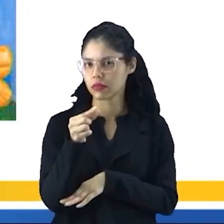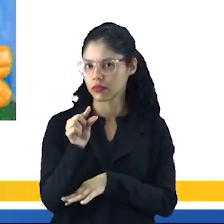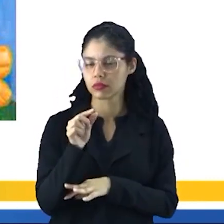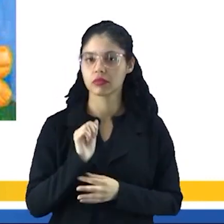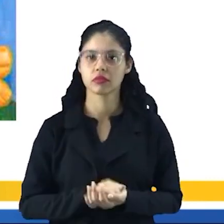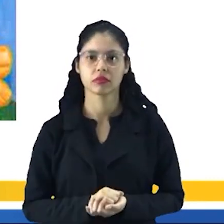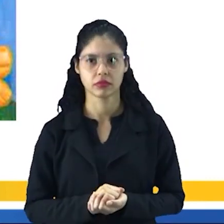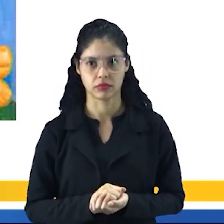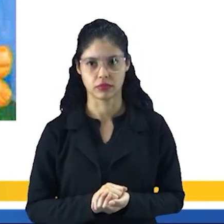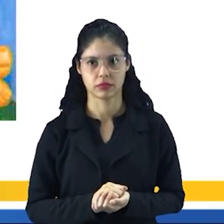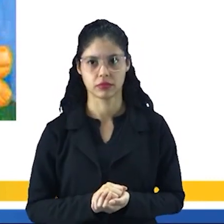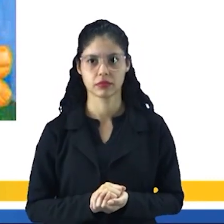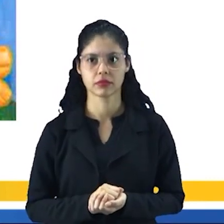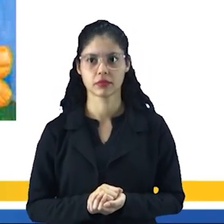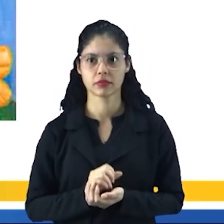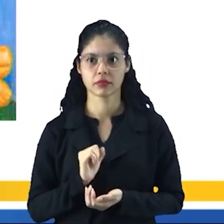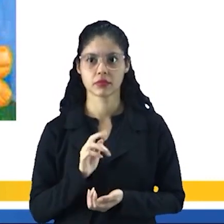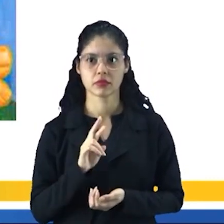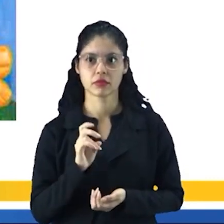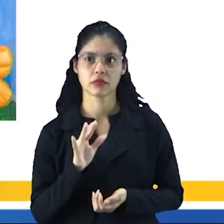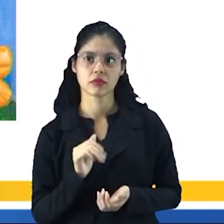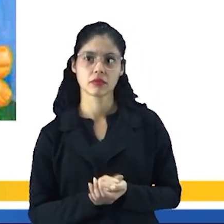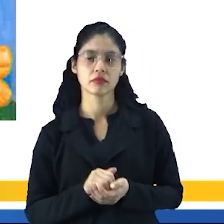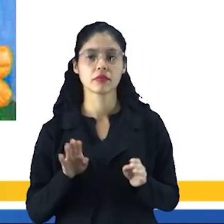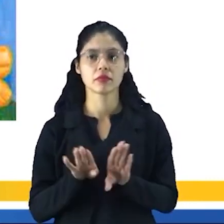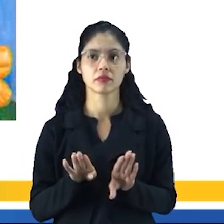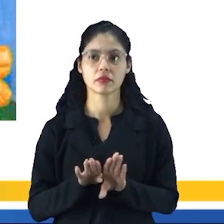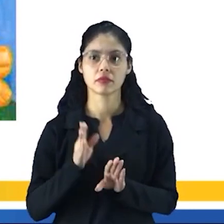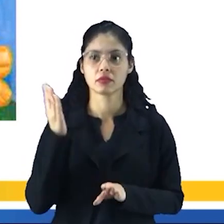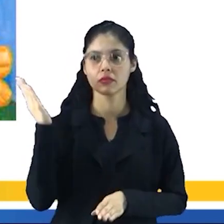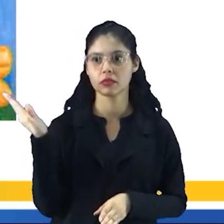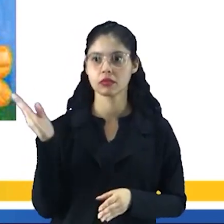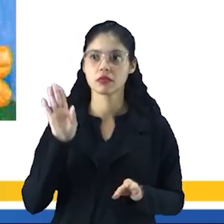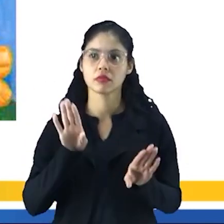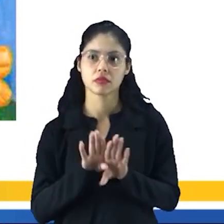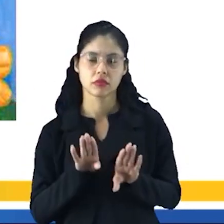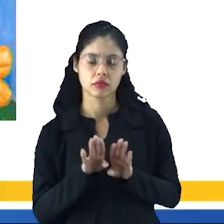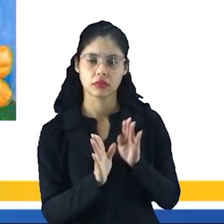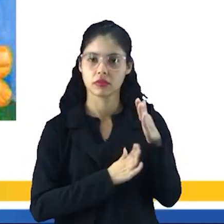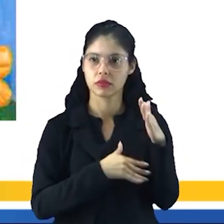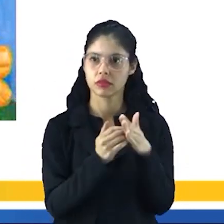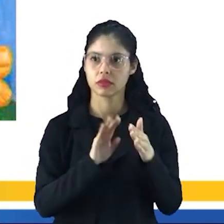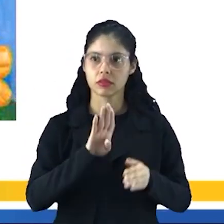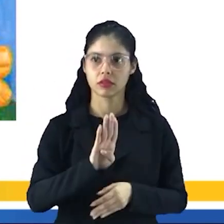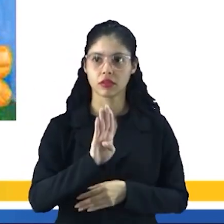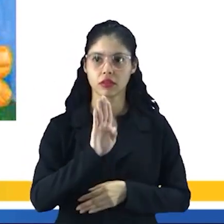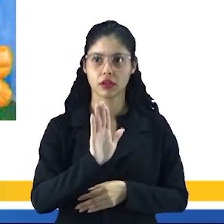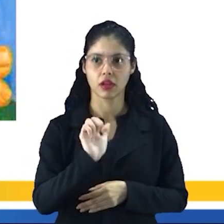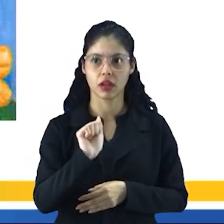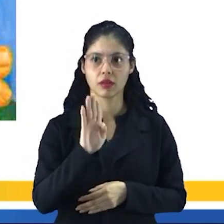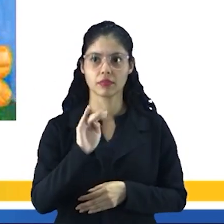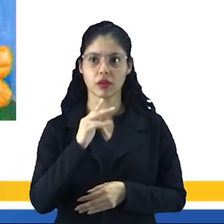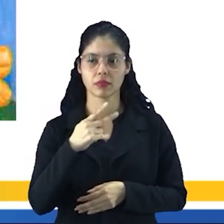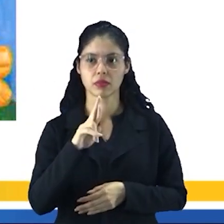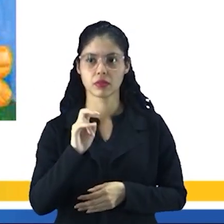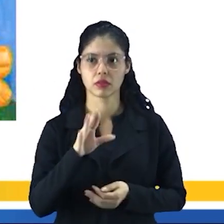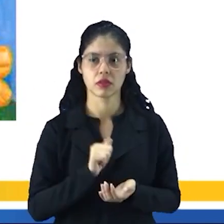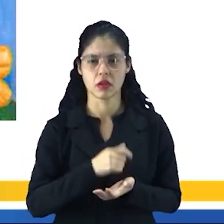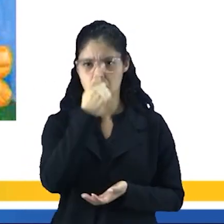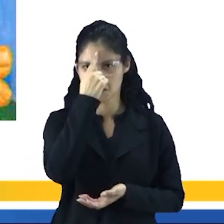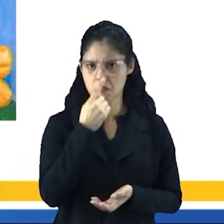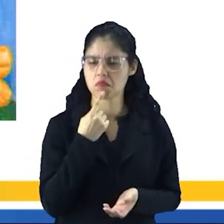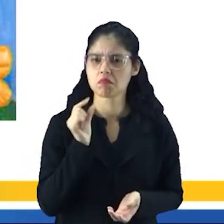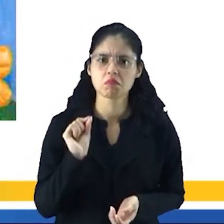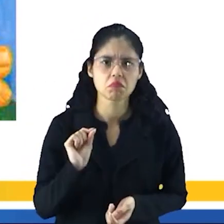pouquinho do surrealismo. E a obra de Tarsila do Amaral também, essa obra Bapuru, né, essa figura que ninguém